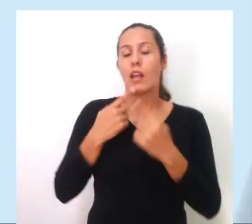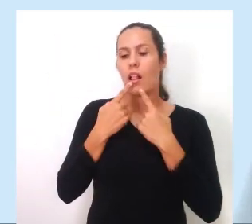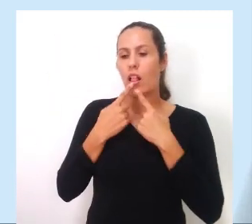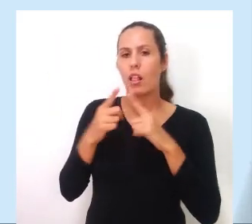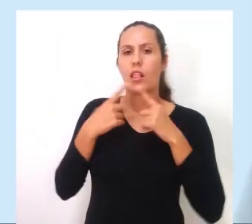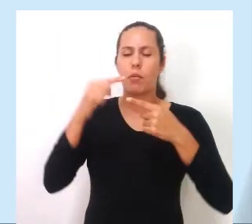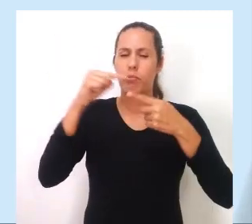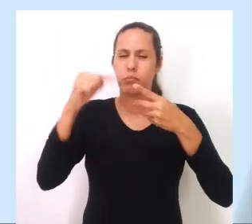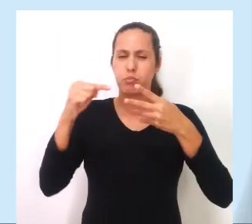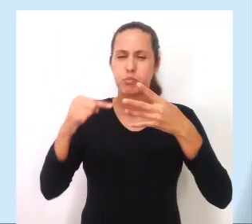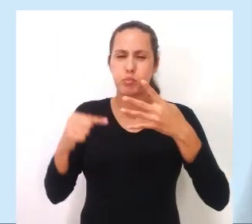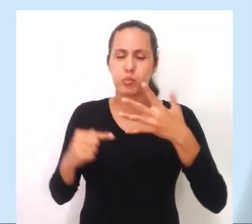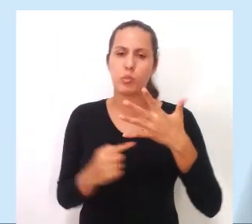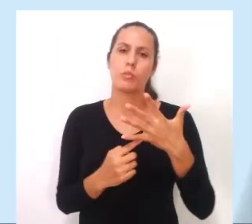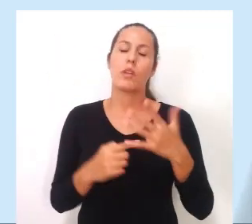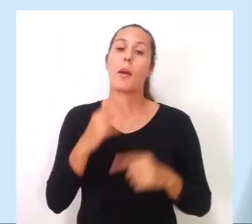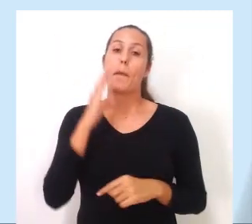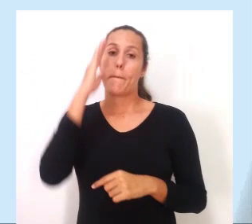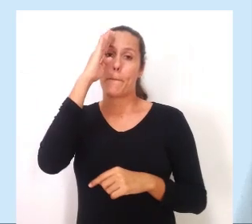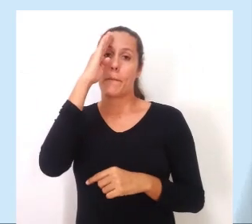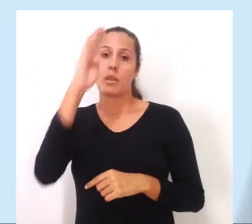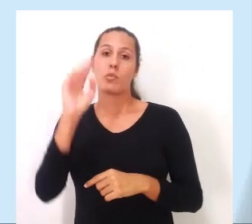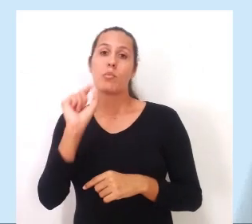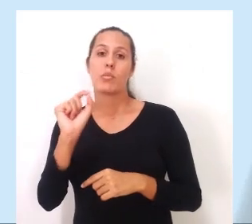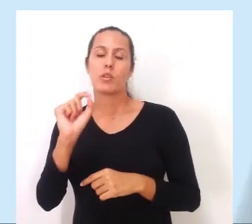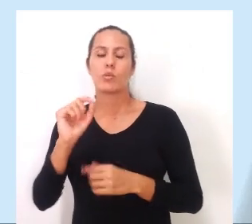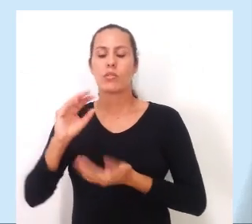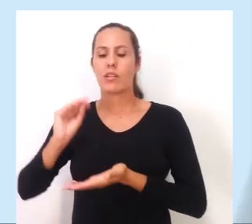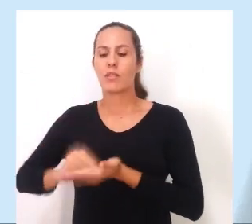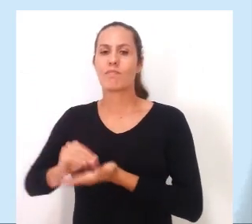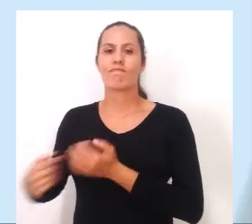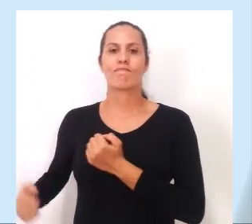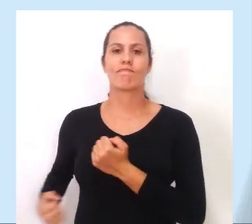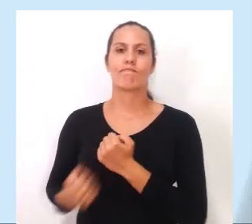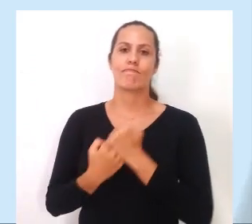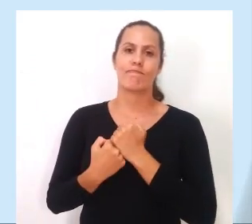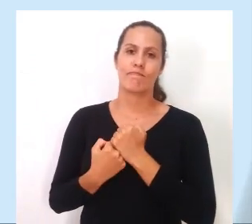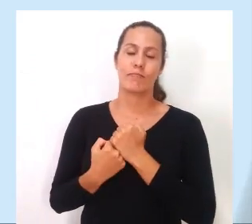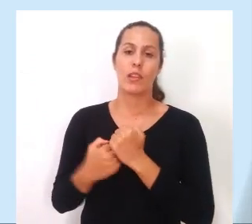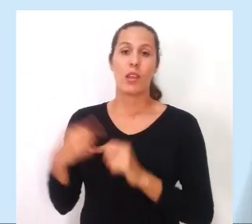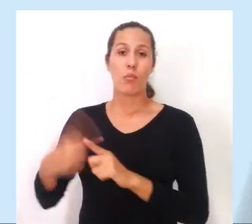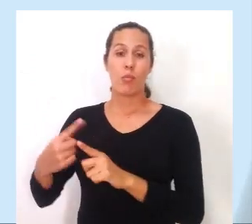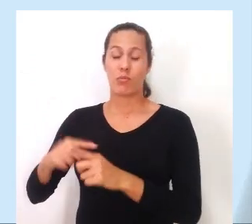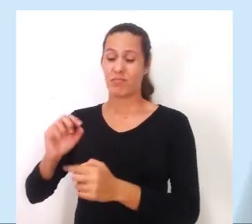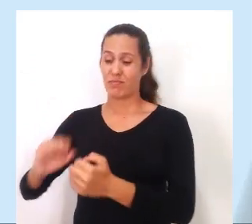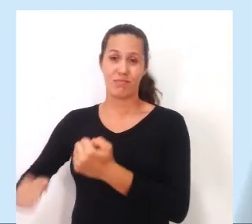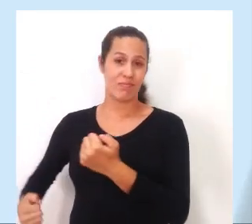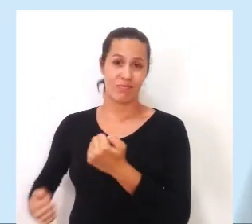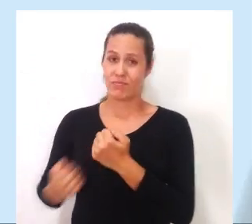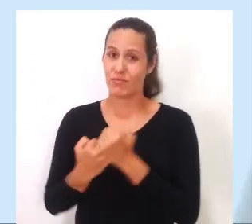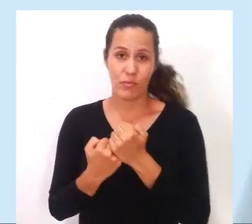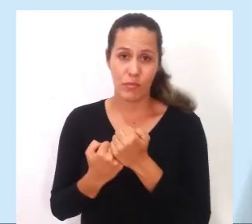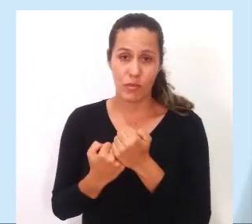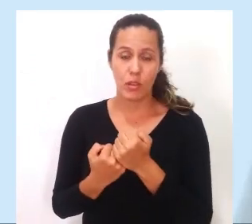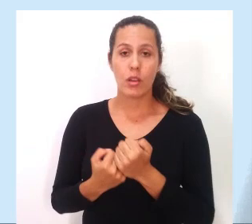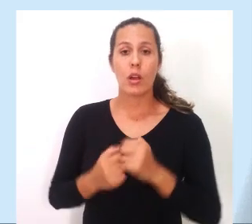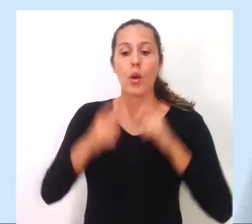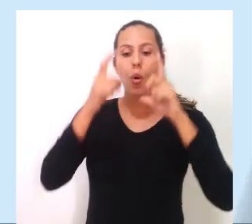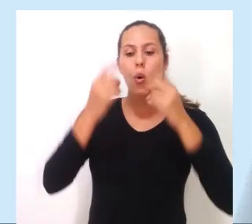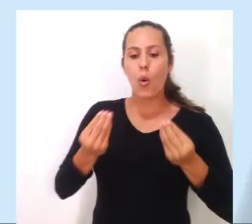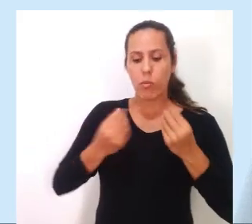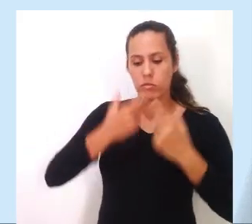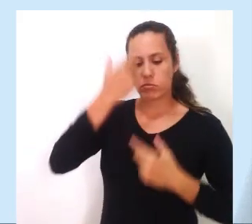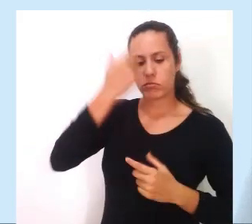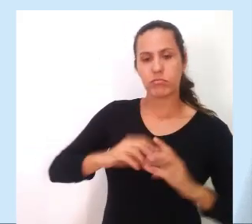Então elas se queixam muito, principalmente da falta de apoio. Porque se não tem apoio,